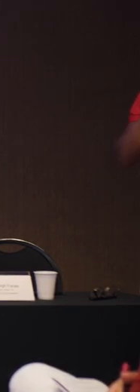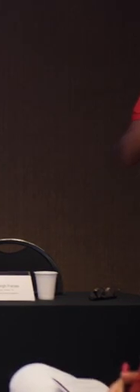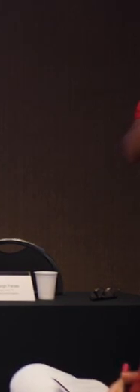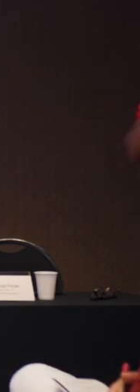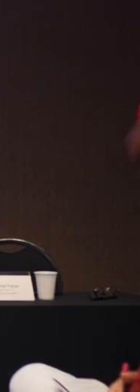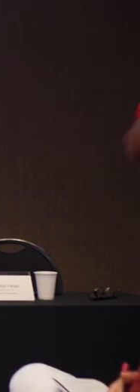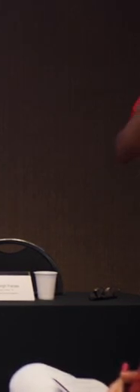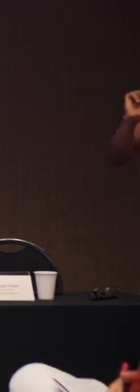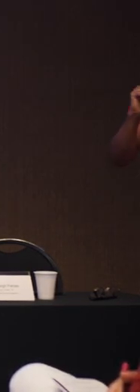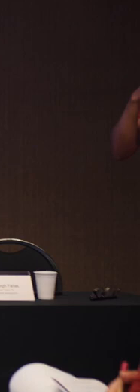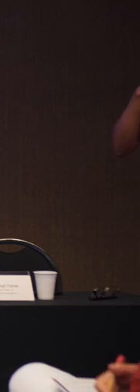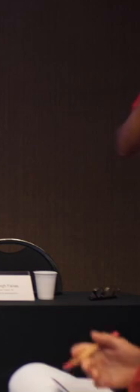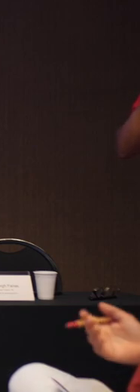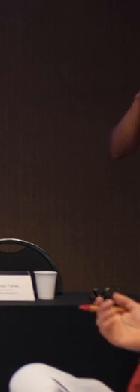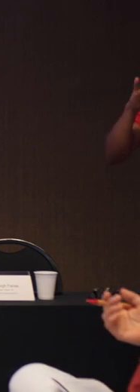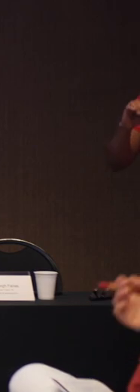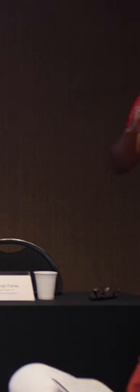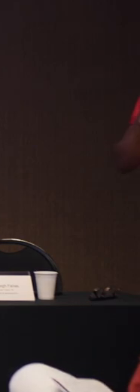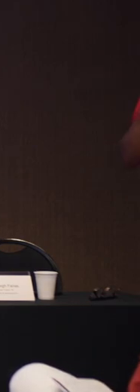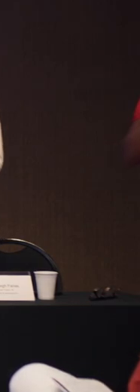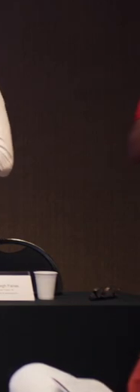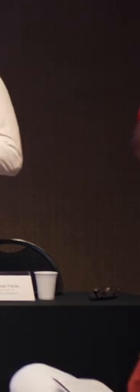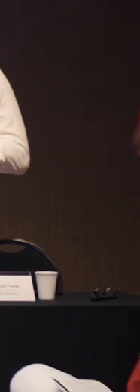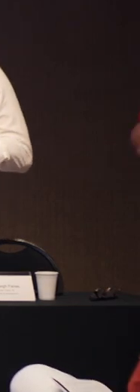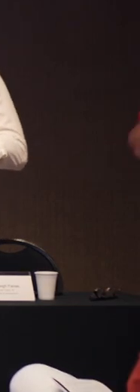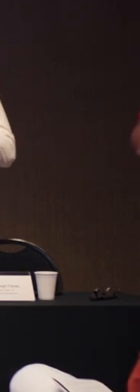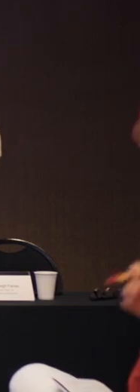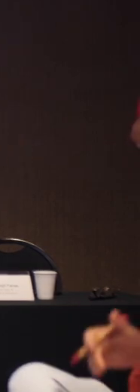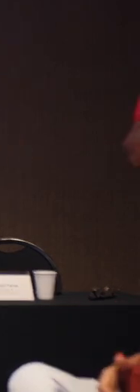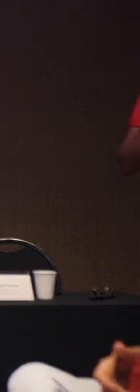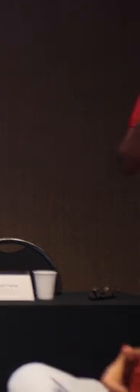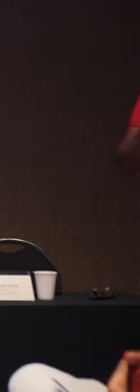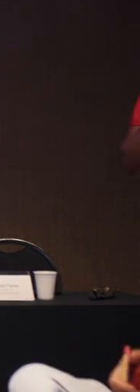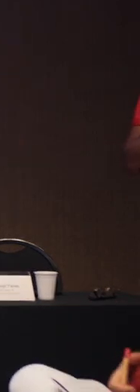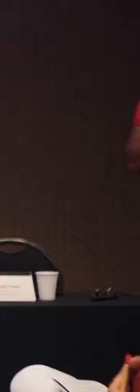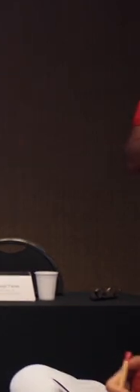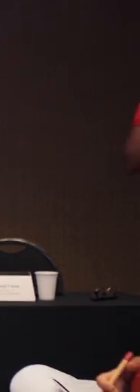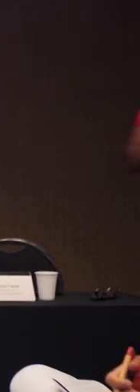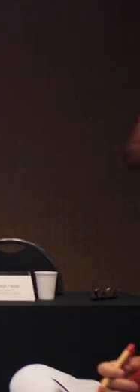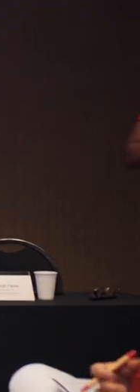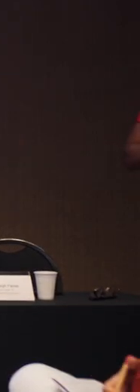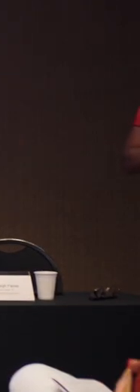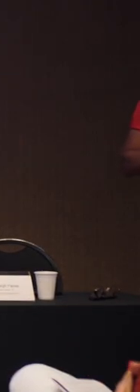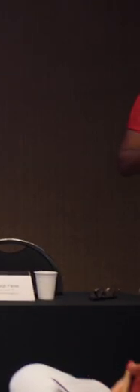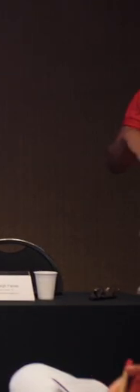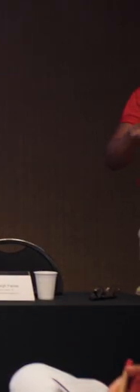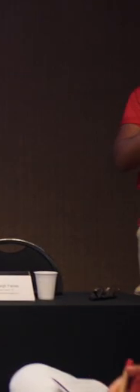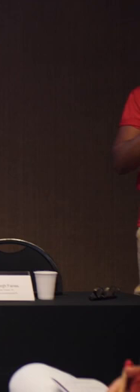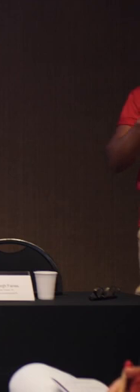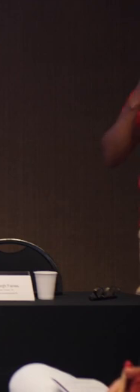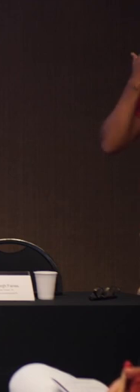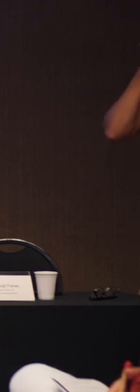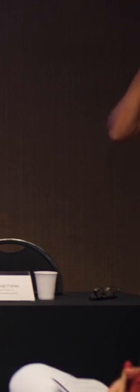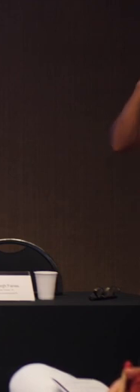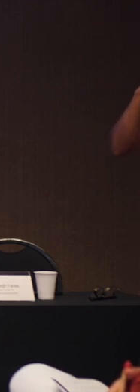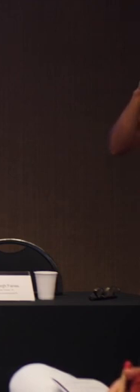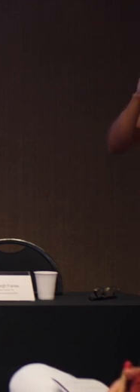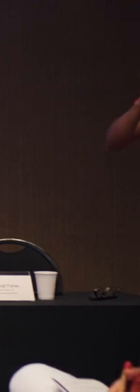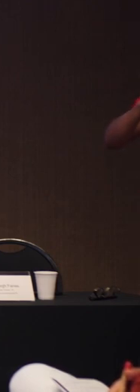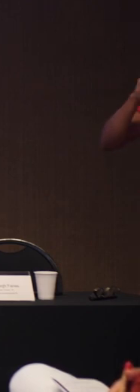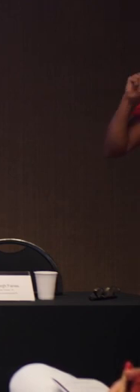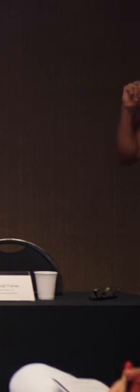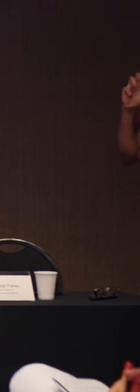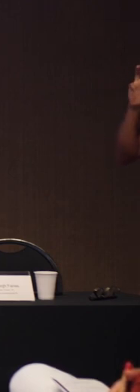Gleisi, Márcio Macedo, não sei mais quem estava. Porque a gente queria chegar em Curitiba antes do